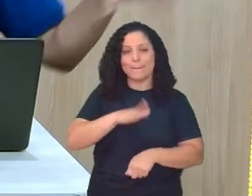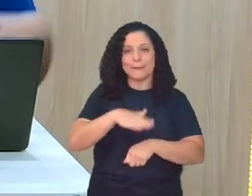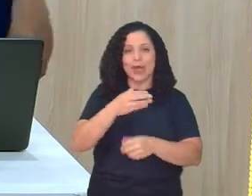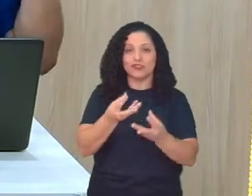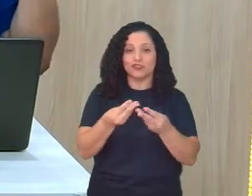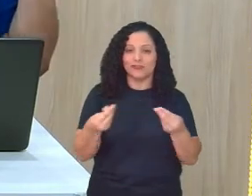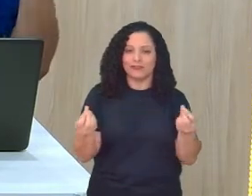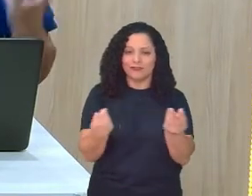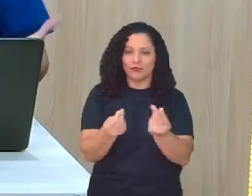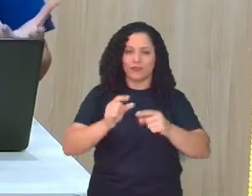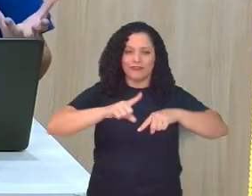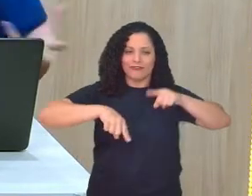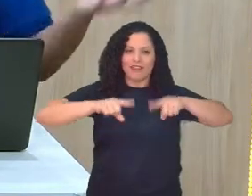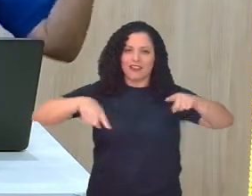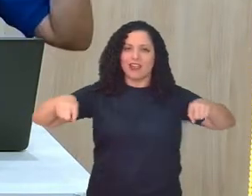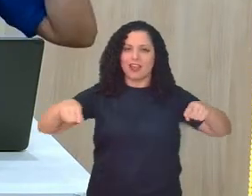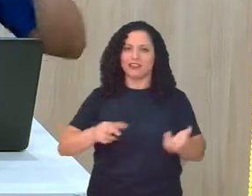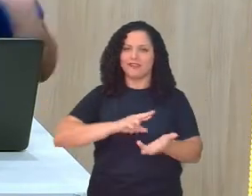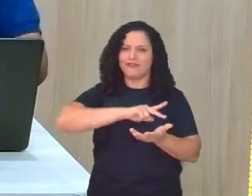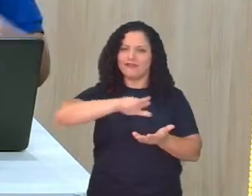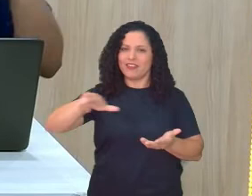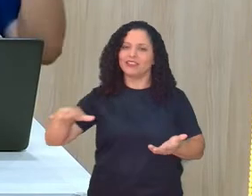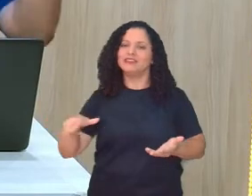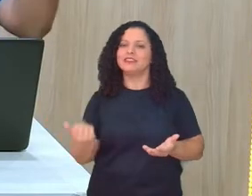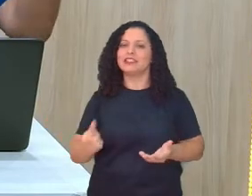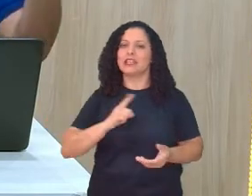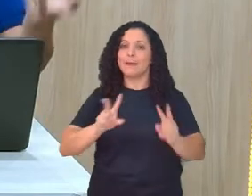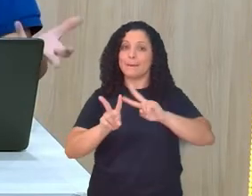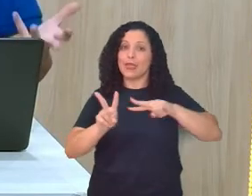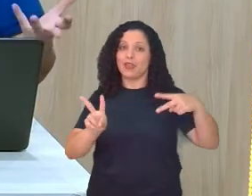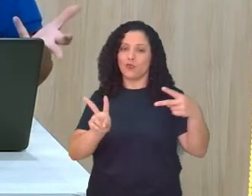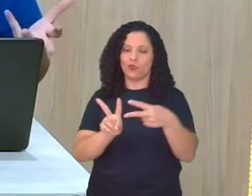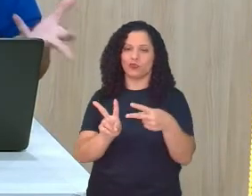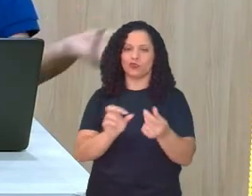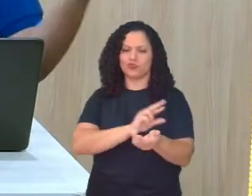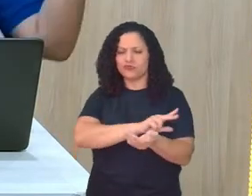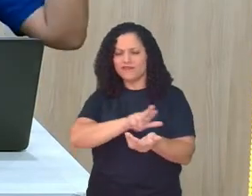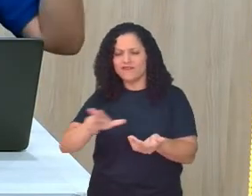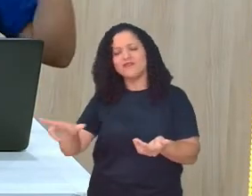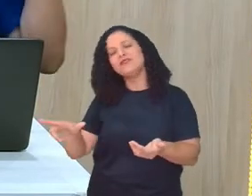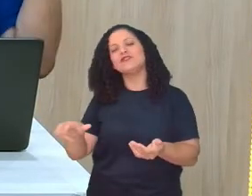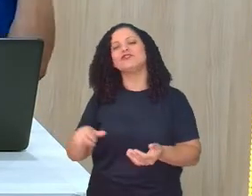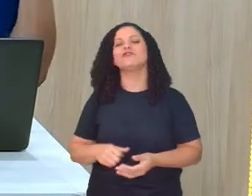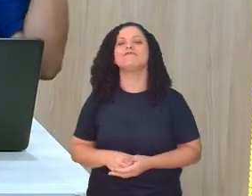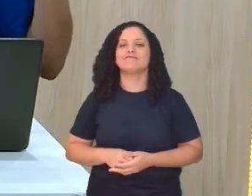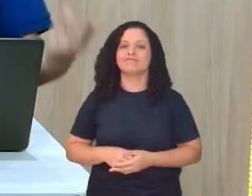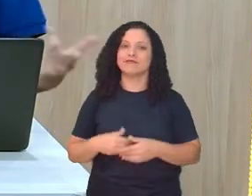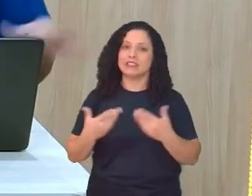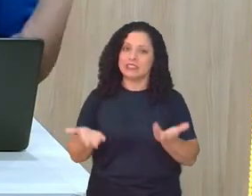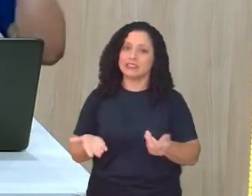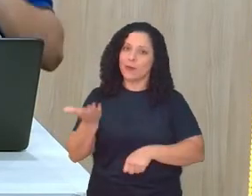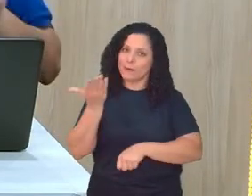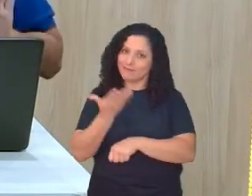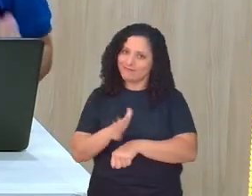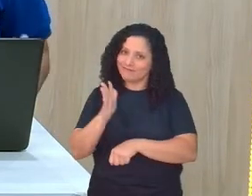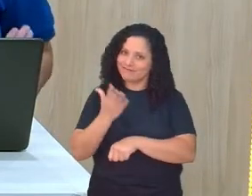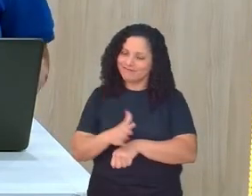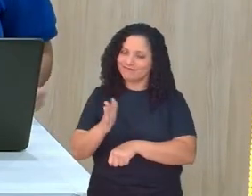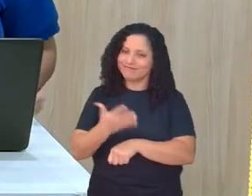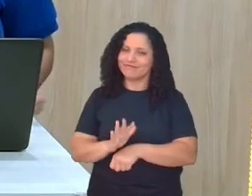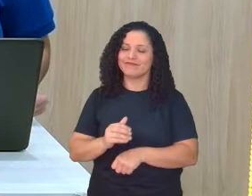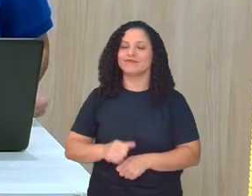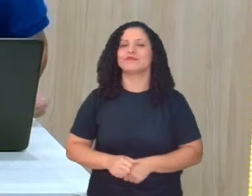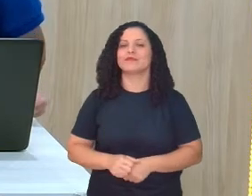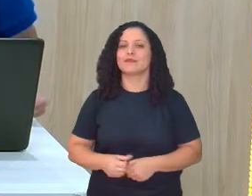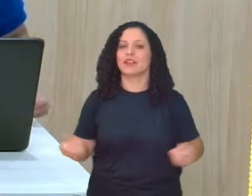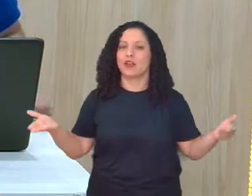O mais variado possível, com mais recursos possíveis. E aí, é um exercício. Veja, e aí eu falando aqui